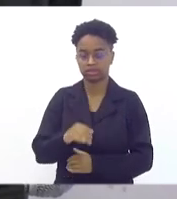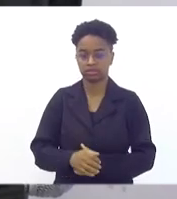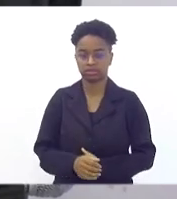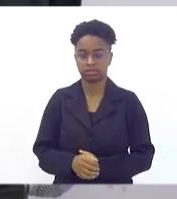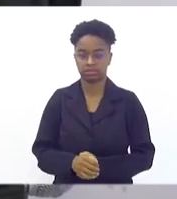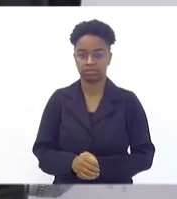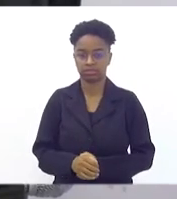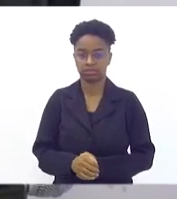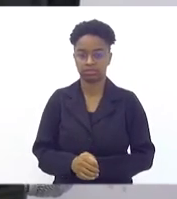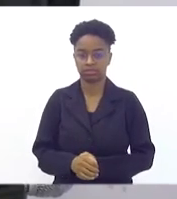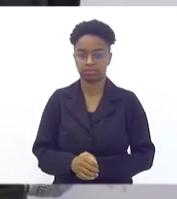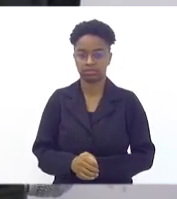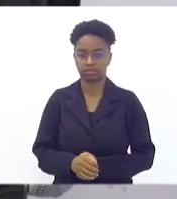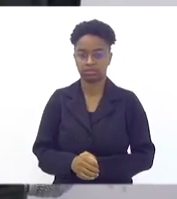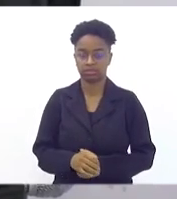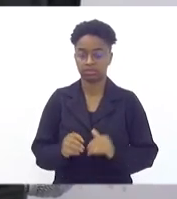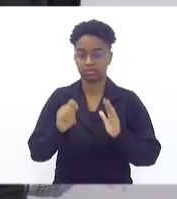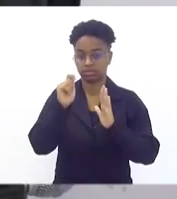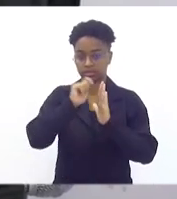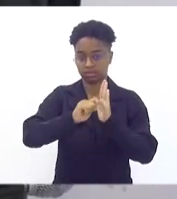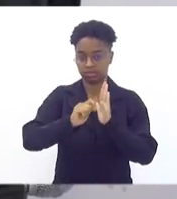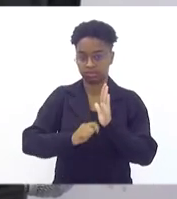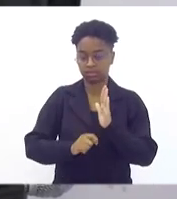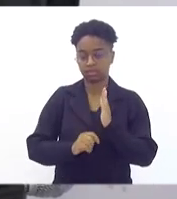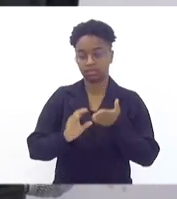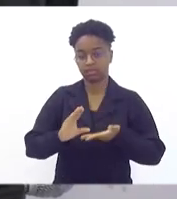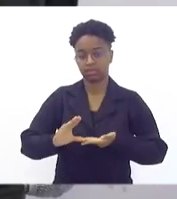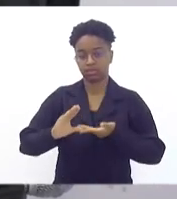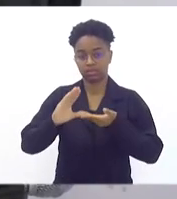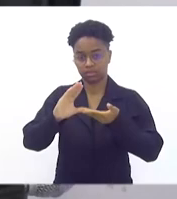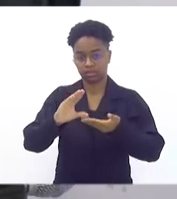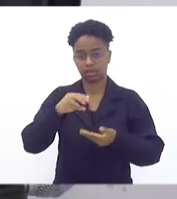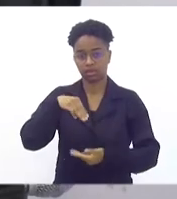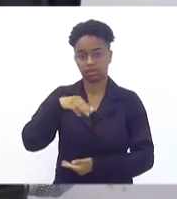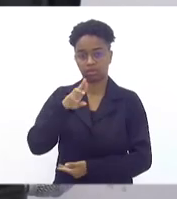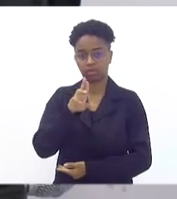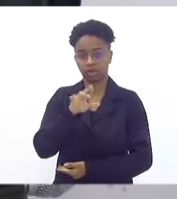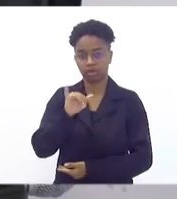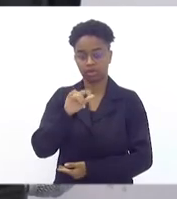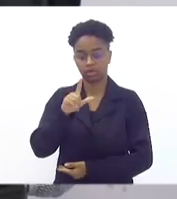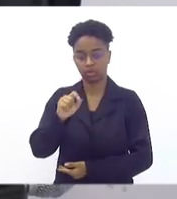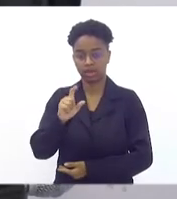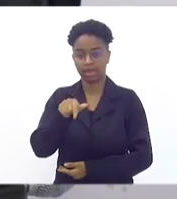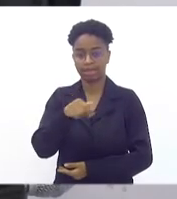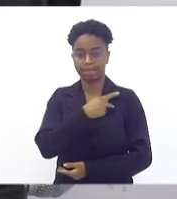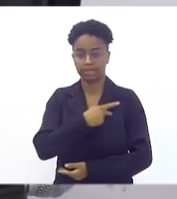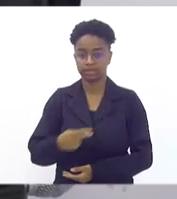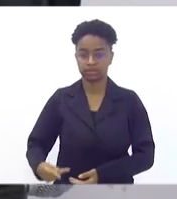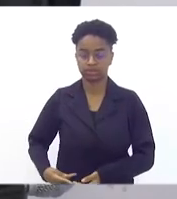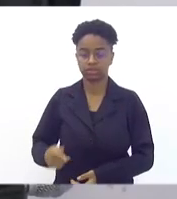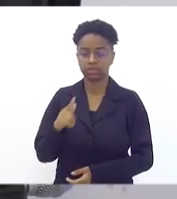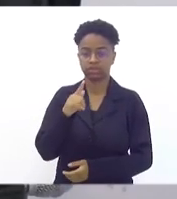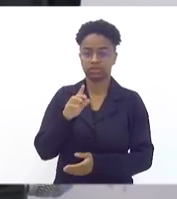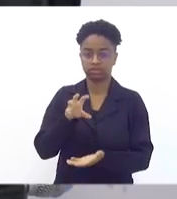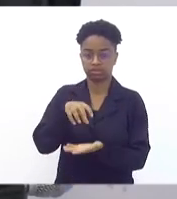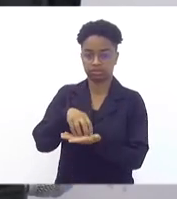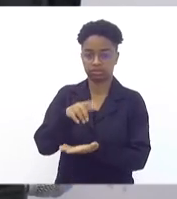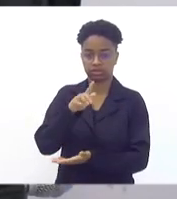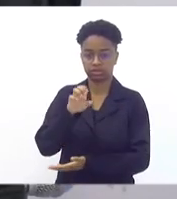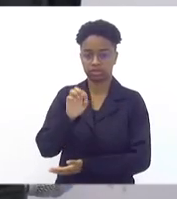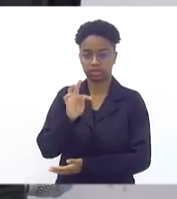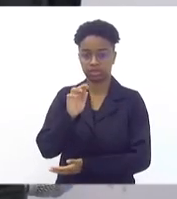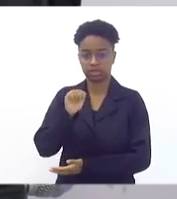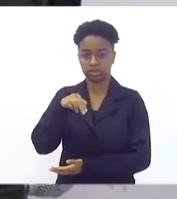que é da Lavra do Conselheiro Presidente Murilo Leal presidente da agetransp trata-se do Ofício agetransp